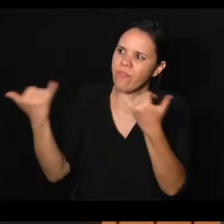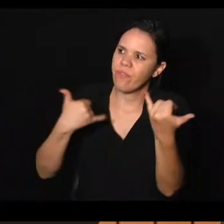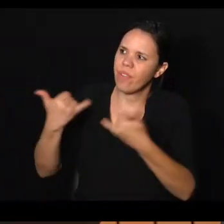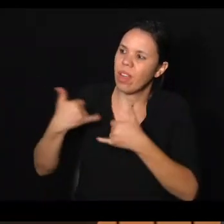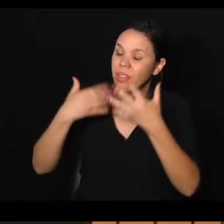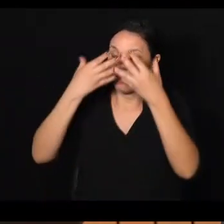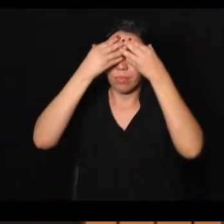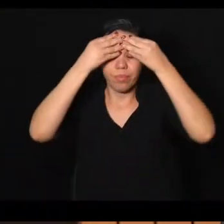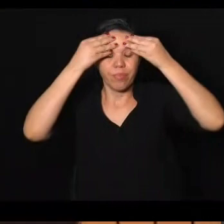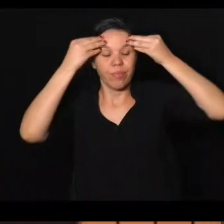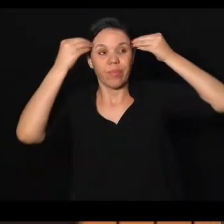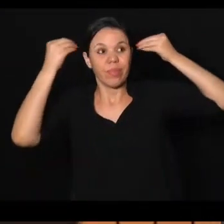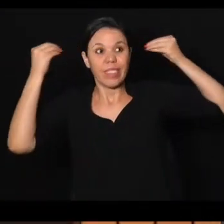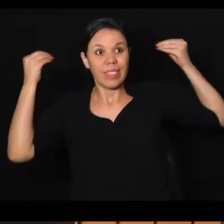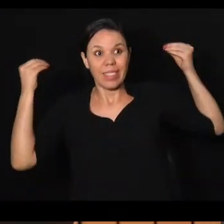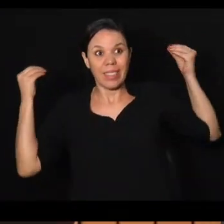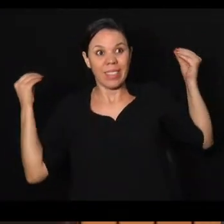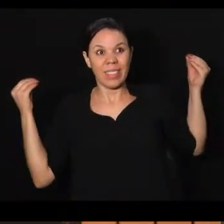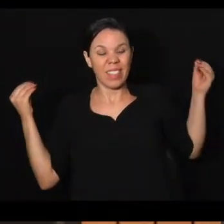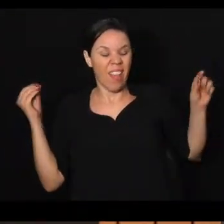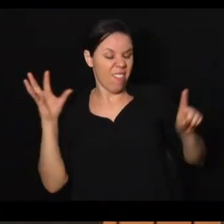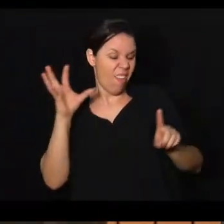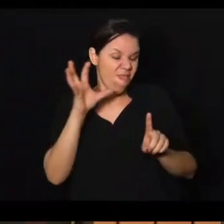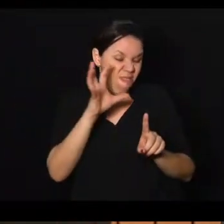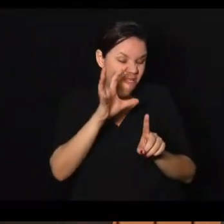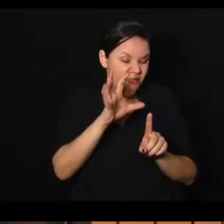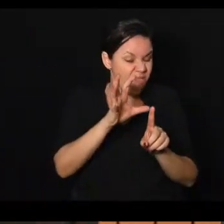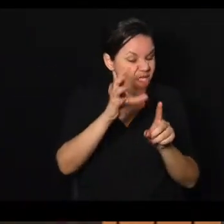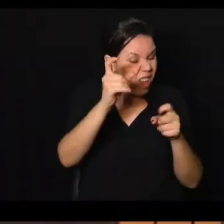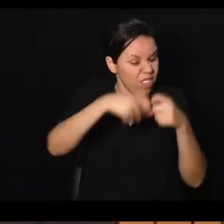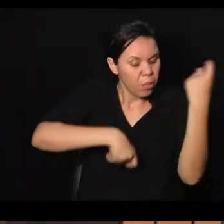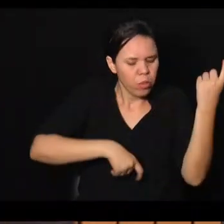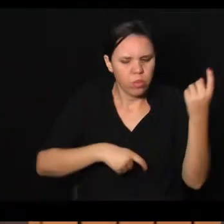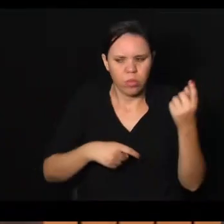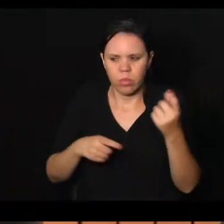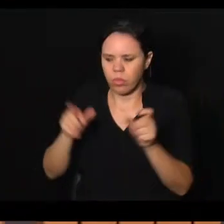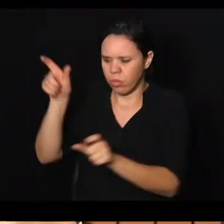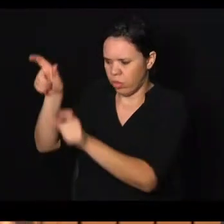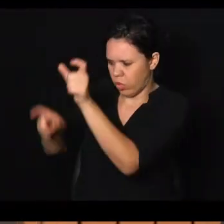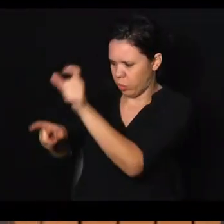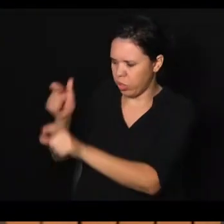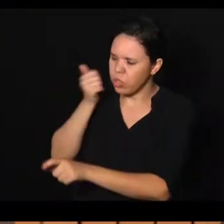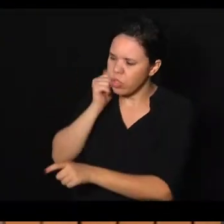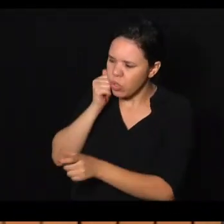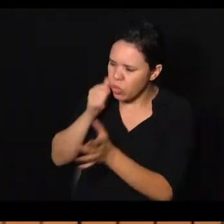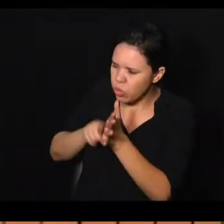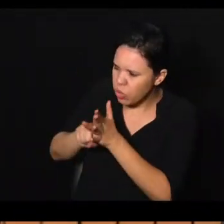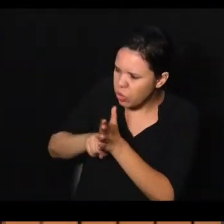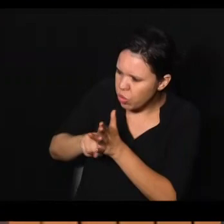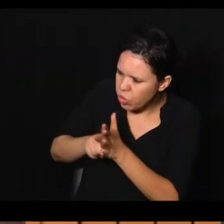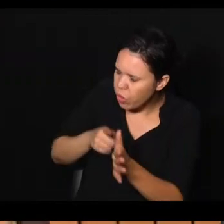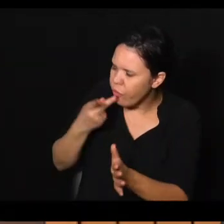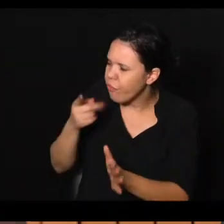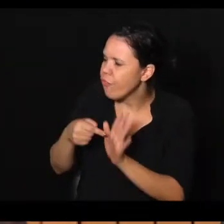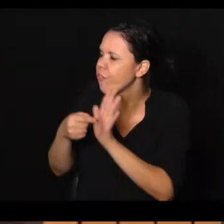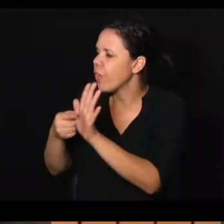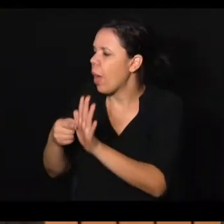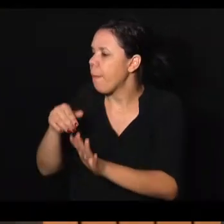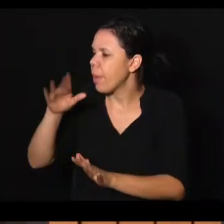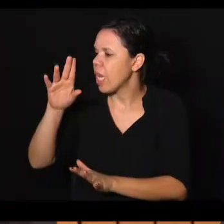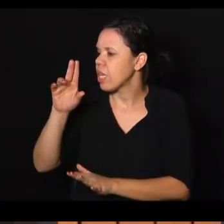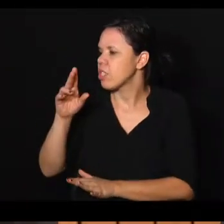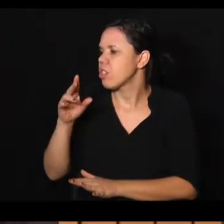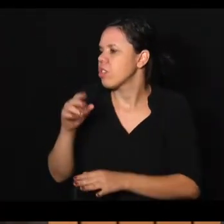esquece o abuso. Os cientistas falam, apontam que mais de 50% das